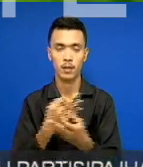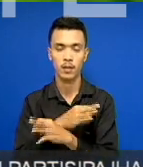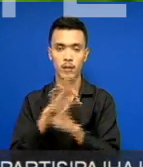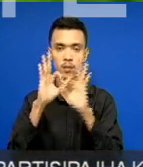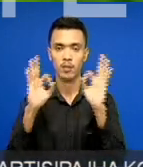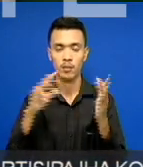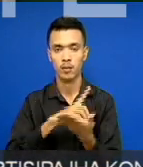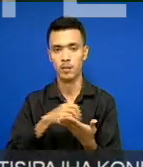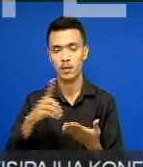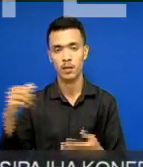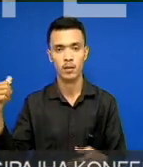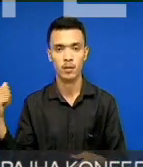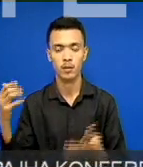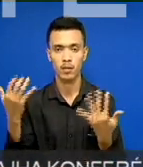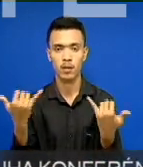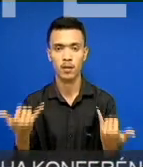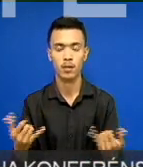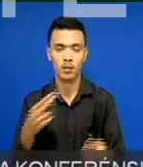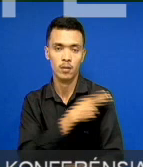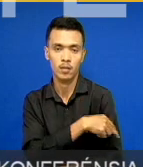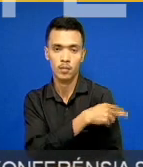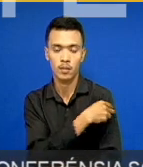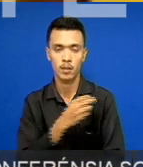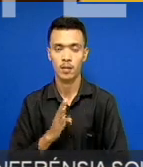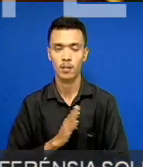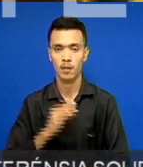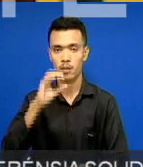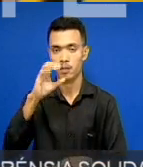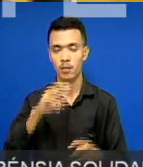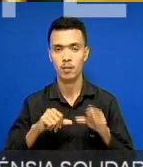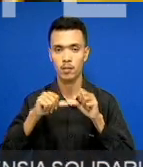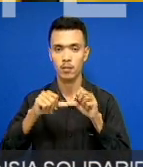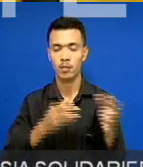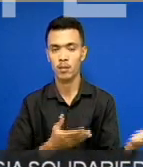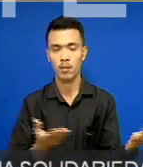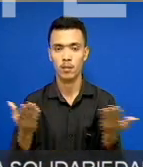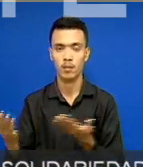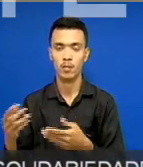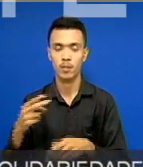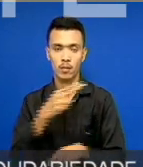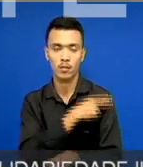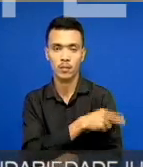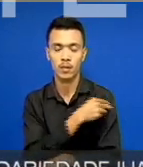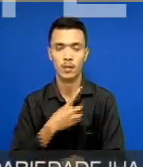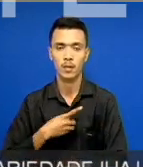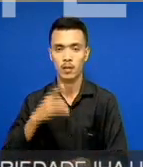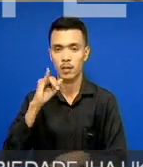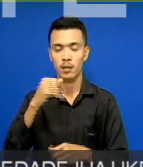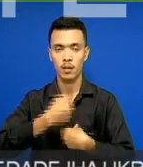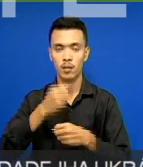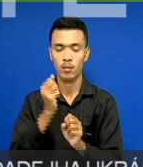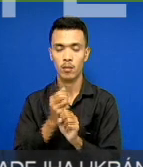a semana que eu tenho. Dadaw ne, Hospital Baucau continua transfer paciente ba Dili. Hodi hasay raisis no nebel